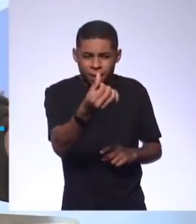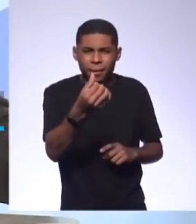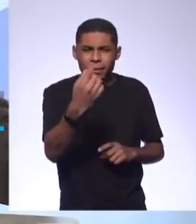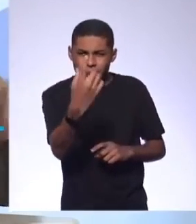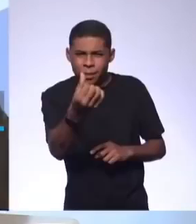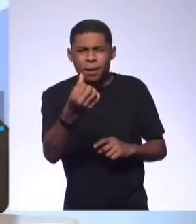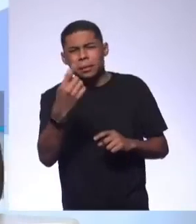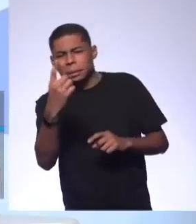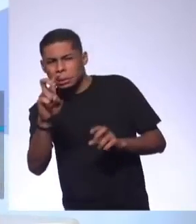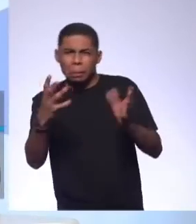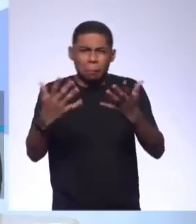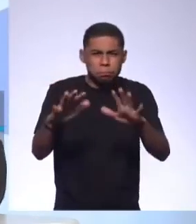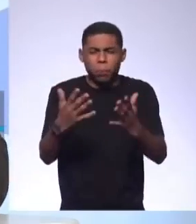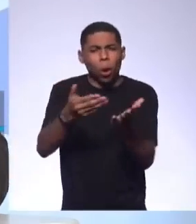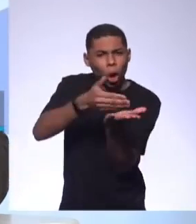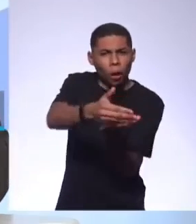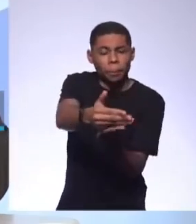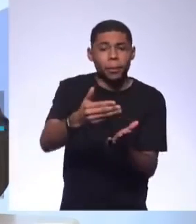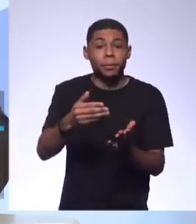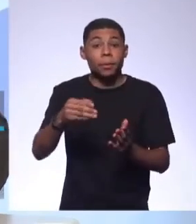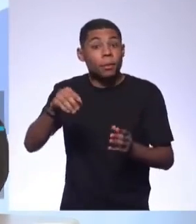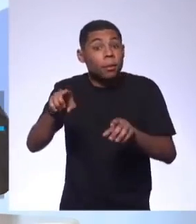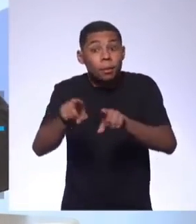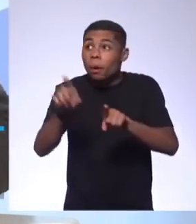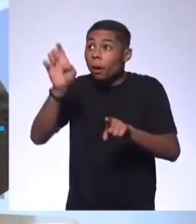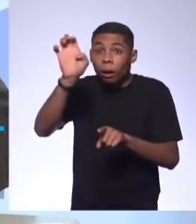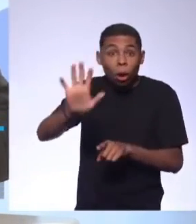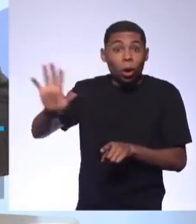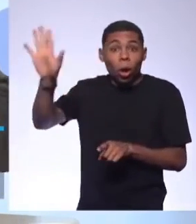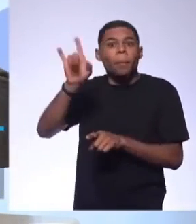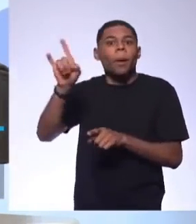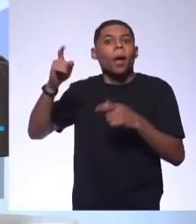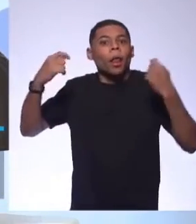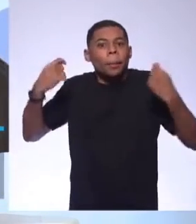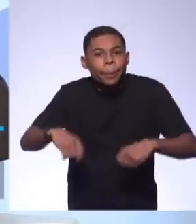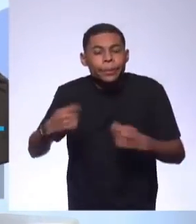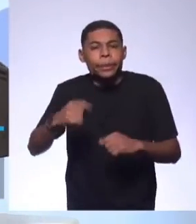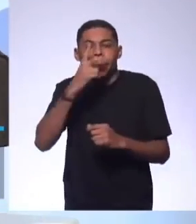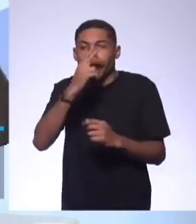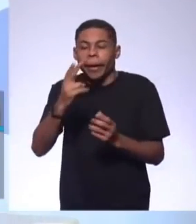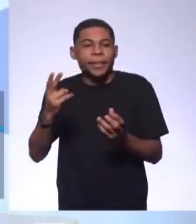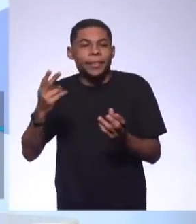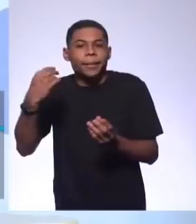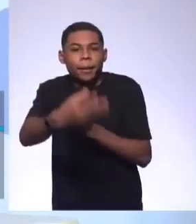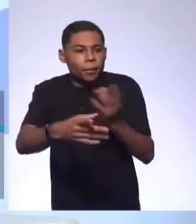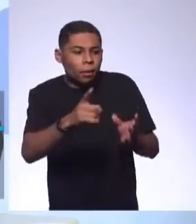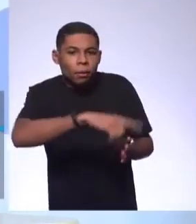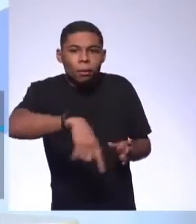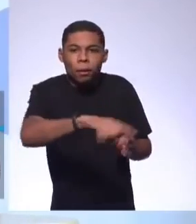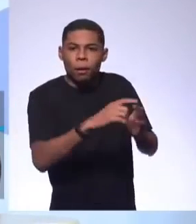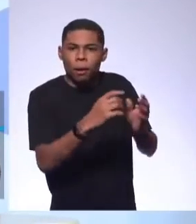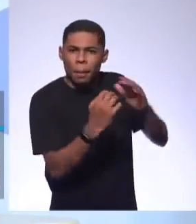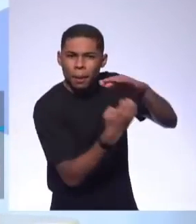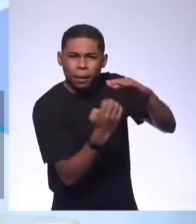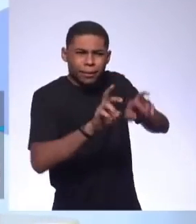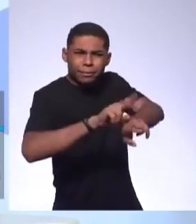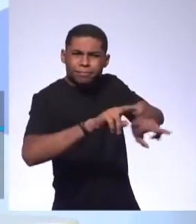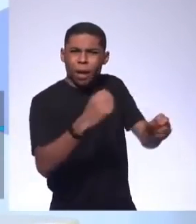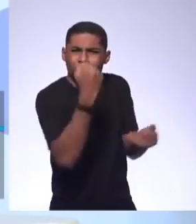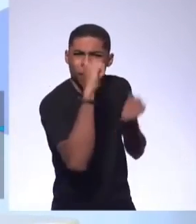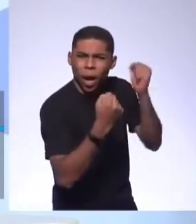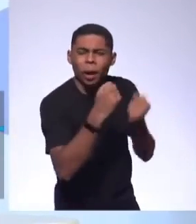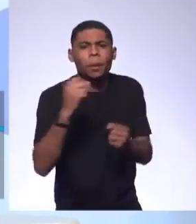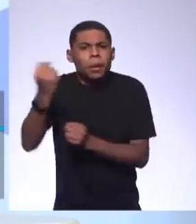século XVI, e agora a Europa precisa alimentar a fome da indústria, e ela então